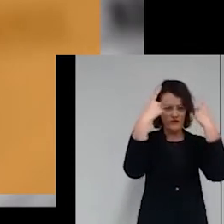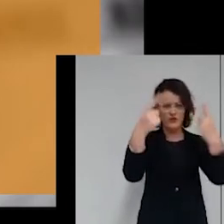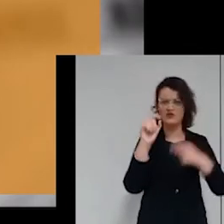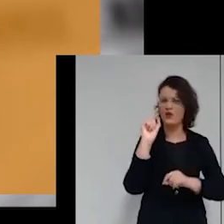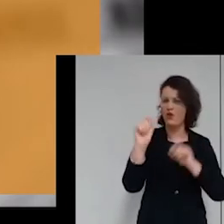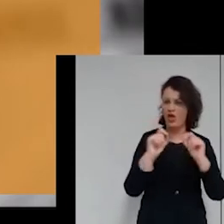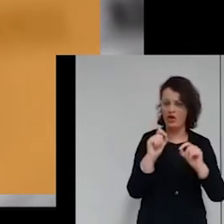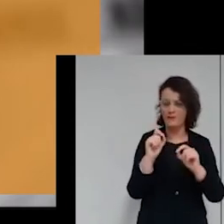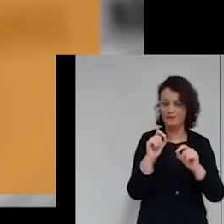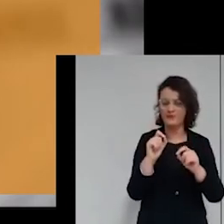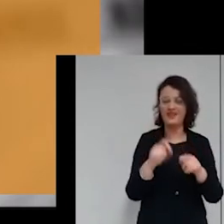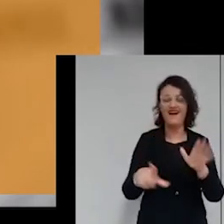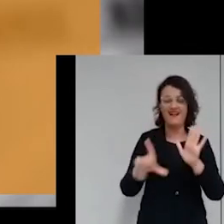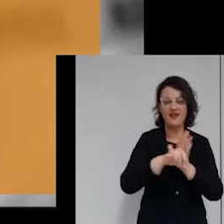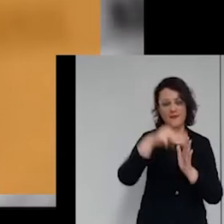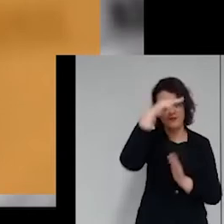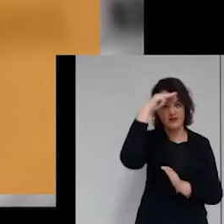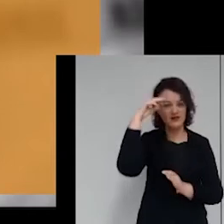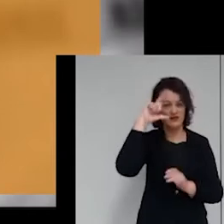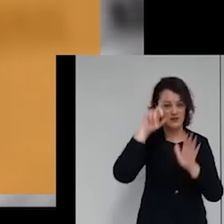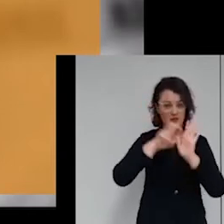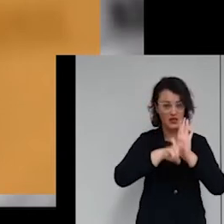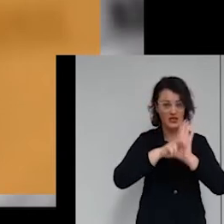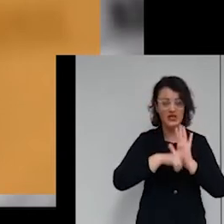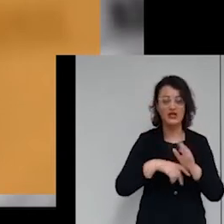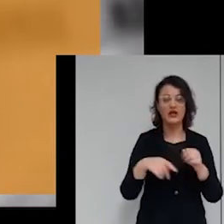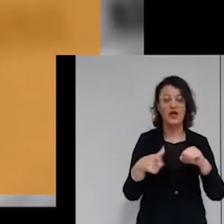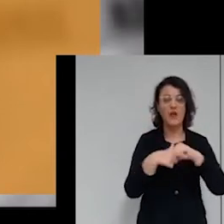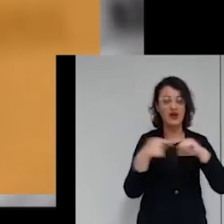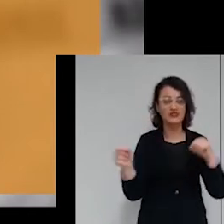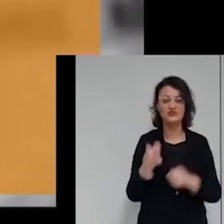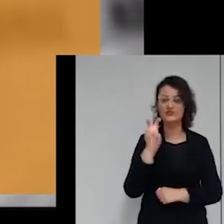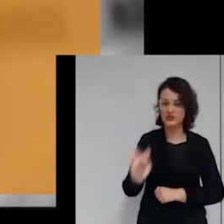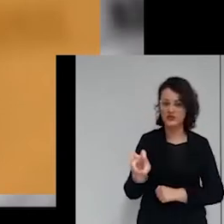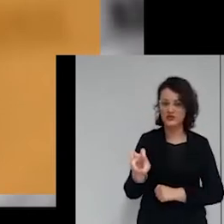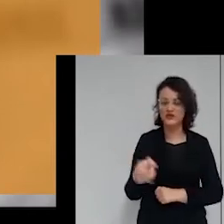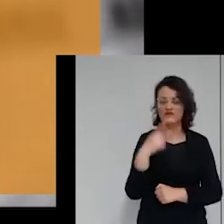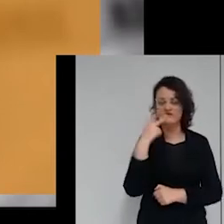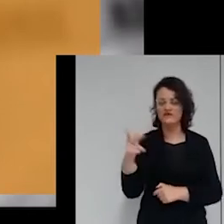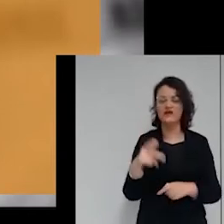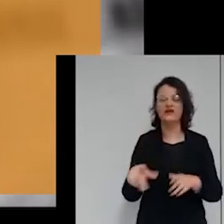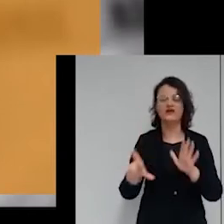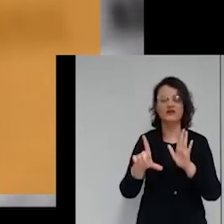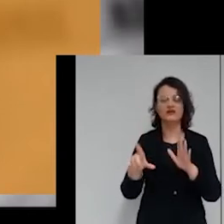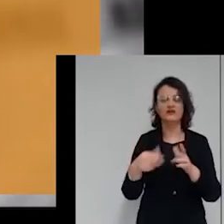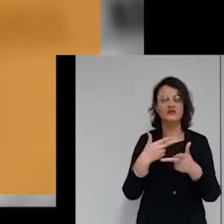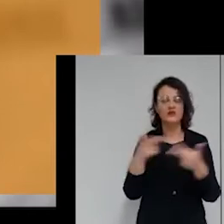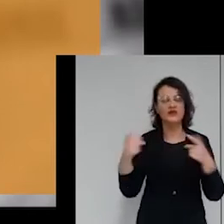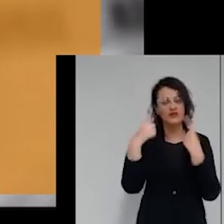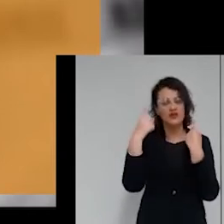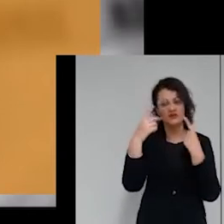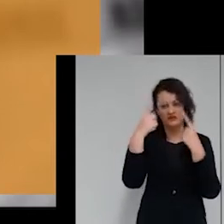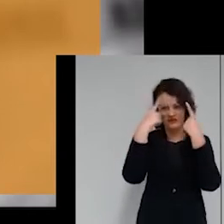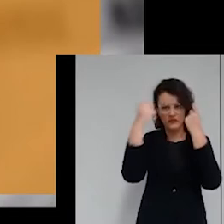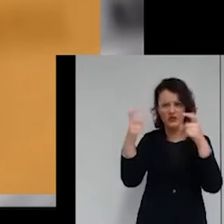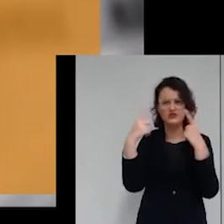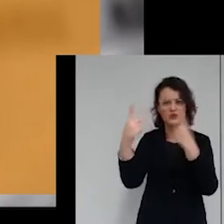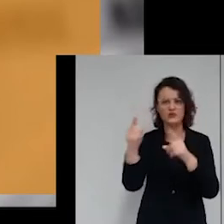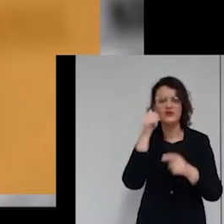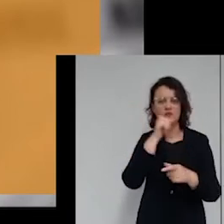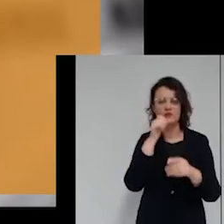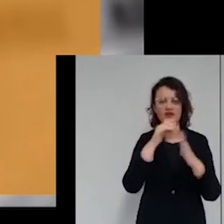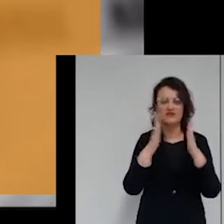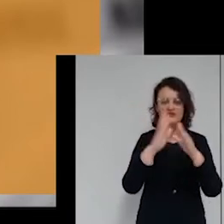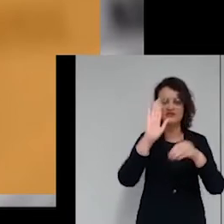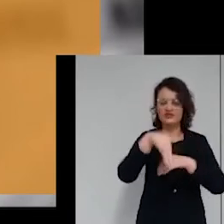artigo 5º. Para efeitos dessa lei, configura violência doméstica e familiar contra a mulher qualquer ação ou omissão baseada no